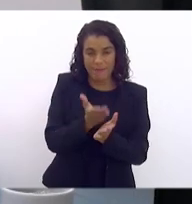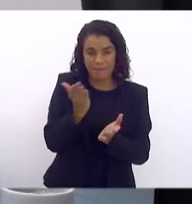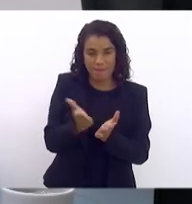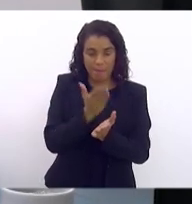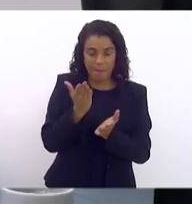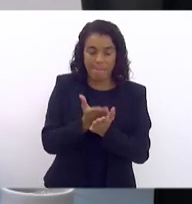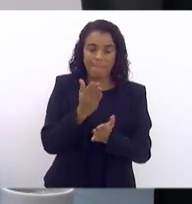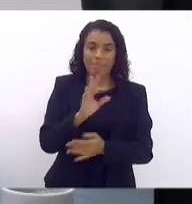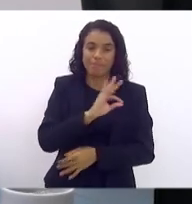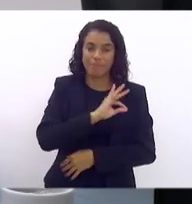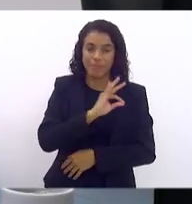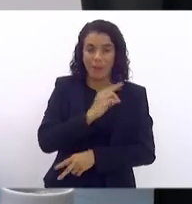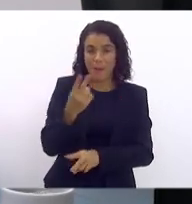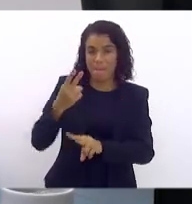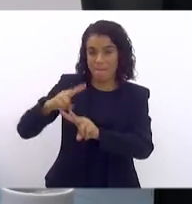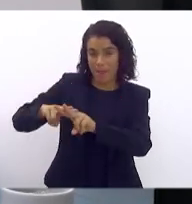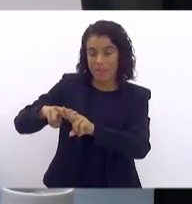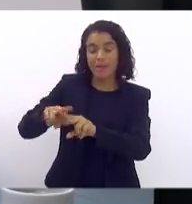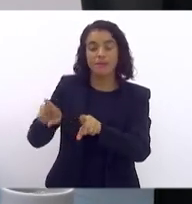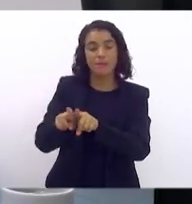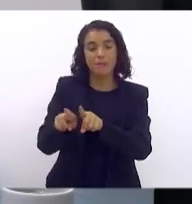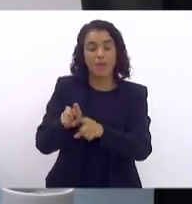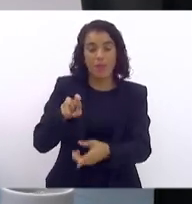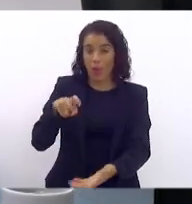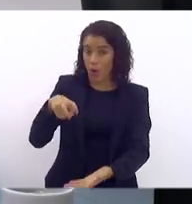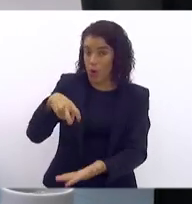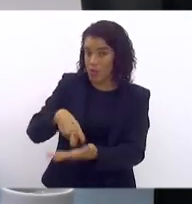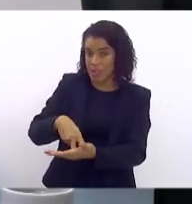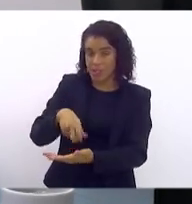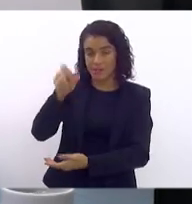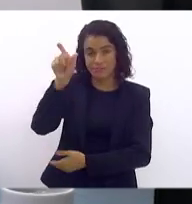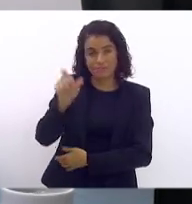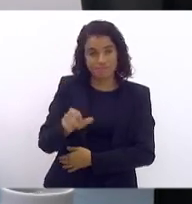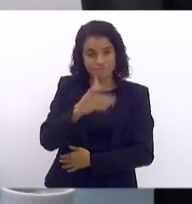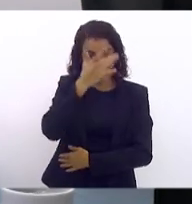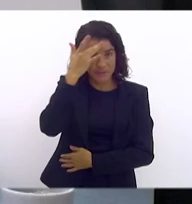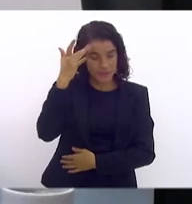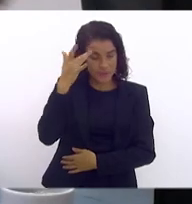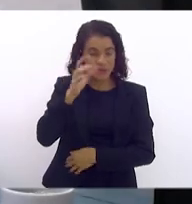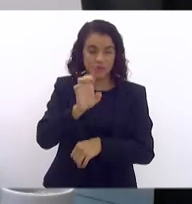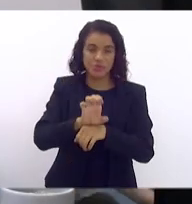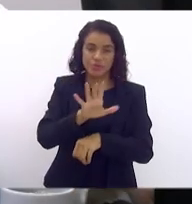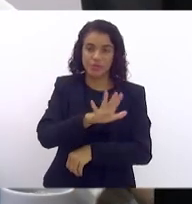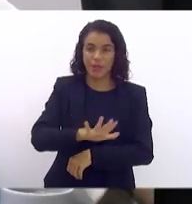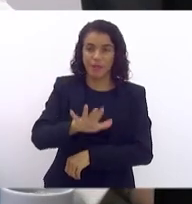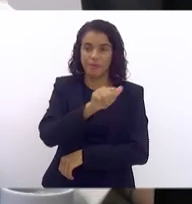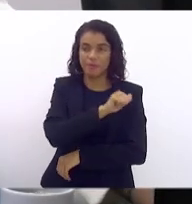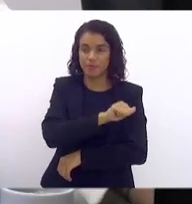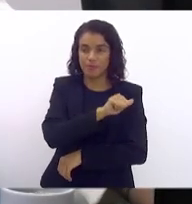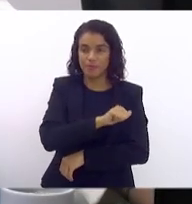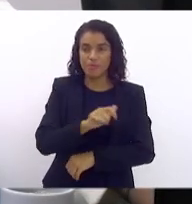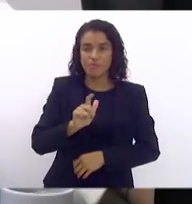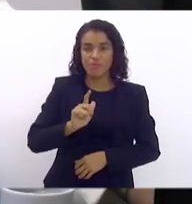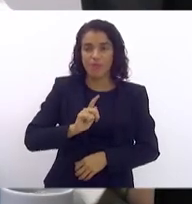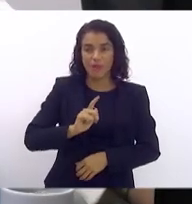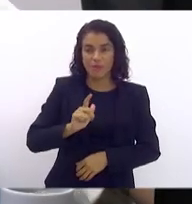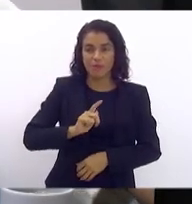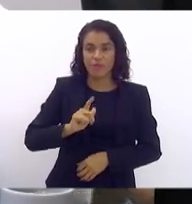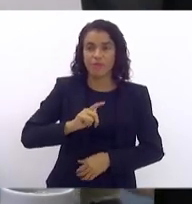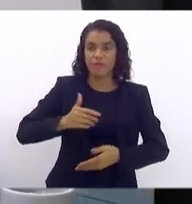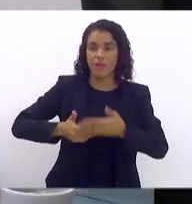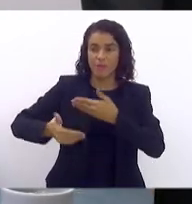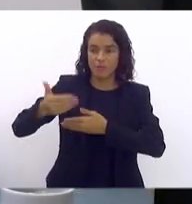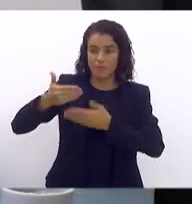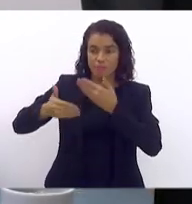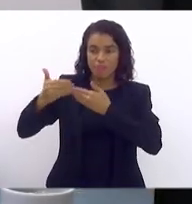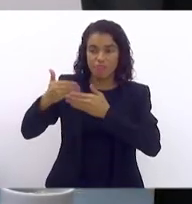aprende as pessoas ou até condenam pessoas no âmbito do Estado do Rio de Janeiro tivemos aqui eh